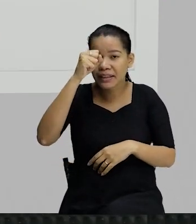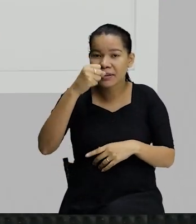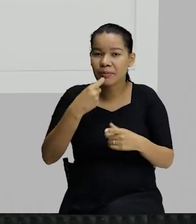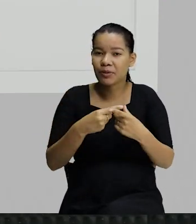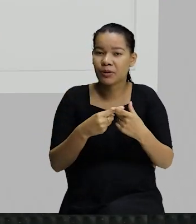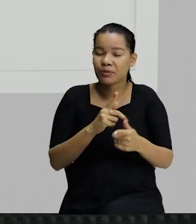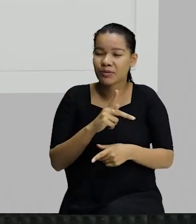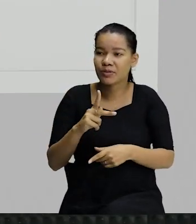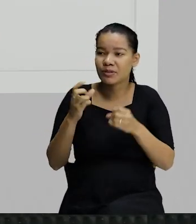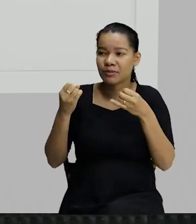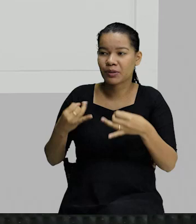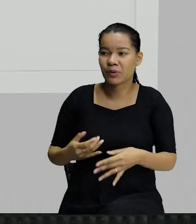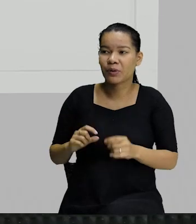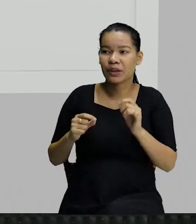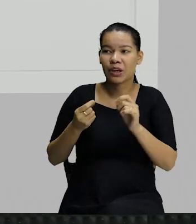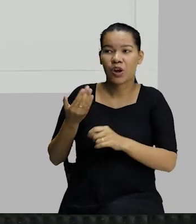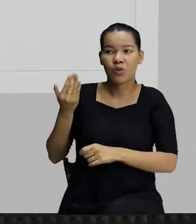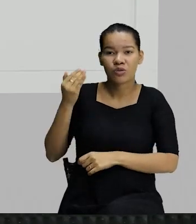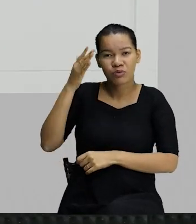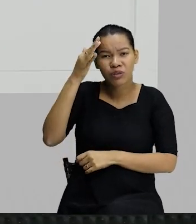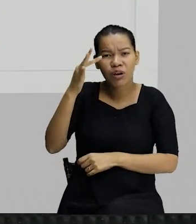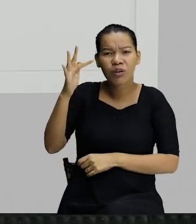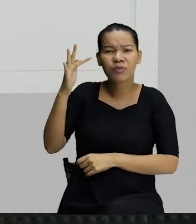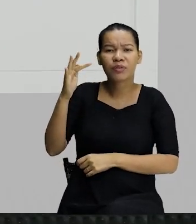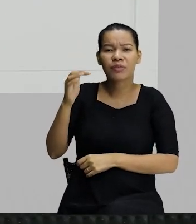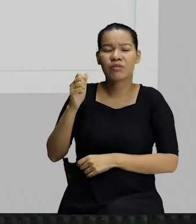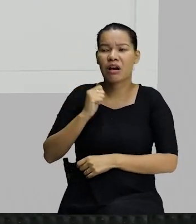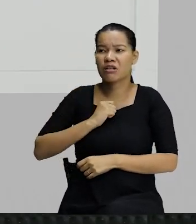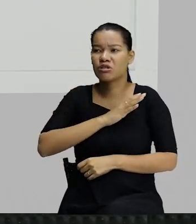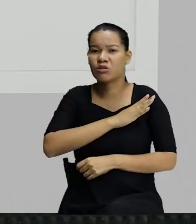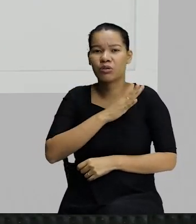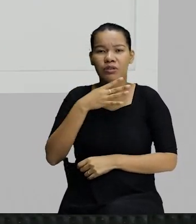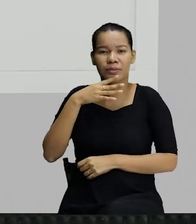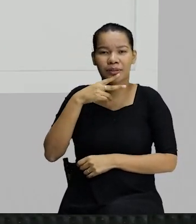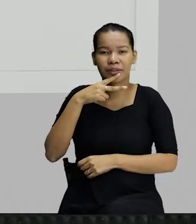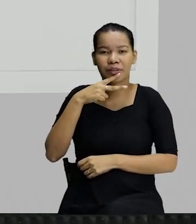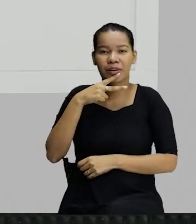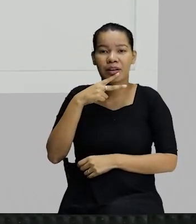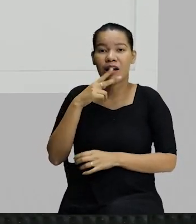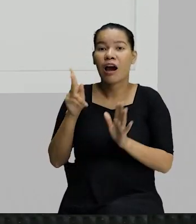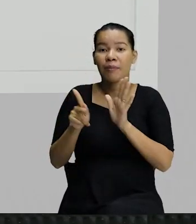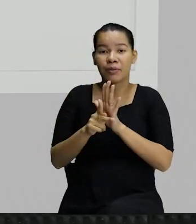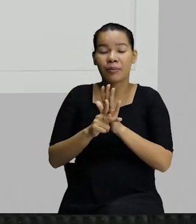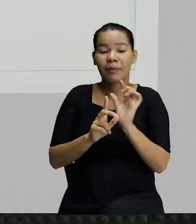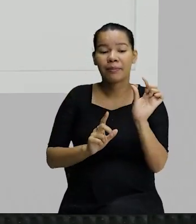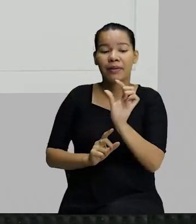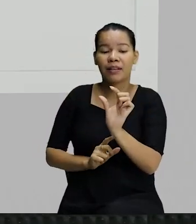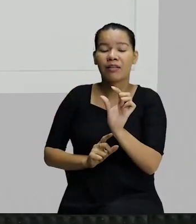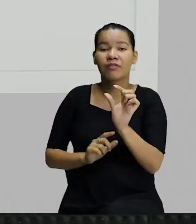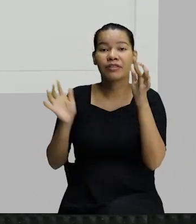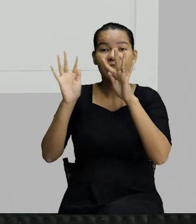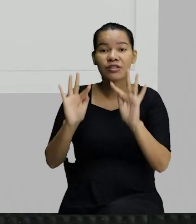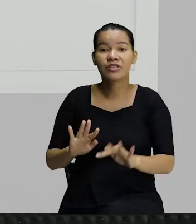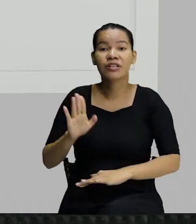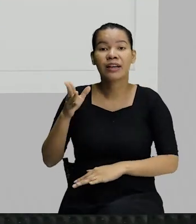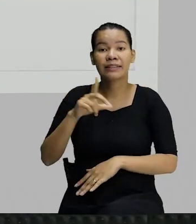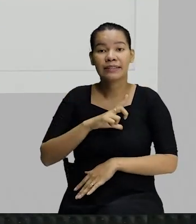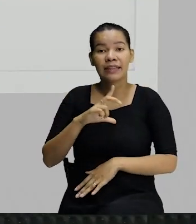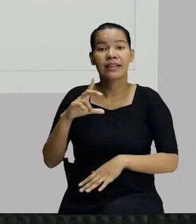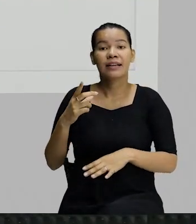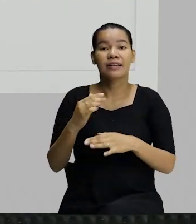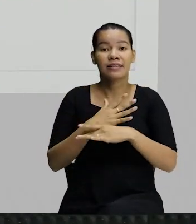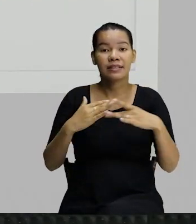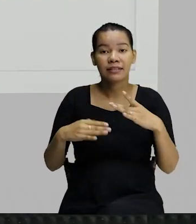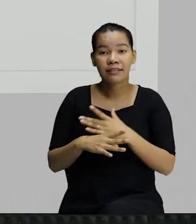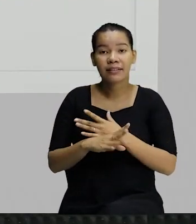da antiguidade, da Grécia, da Hélade, a própria palavra felicidade já tem a cidade dentro. Então, a ética, o comportamento,